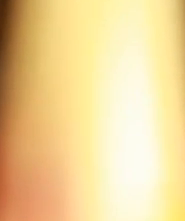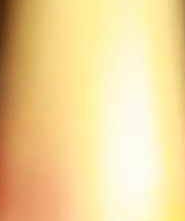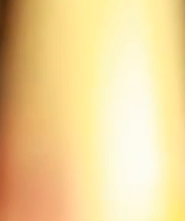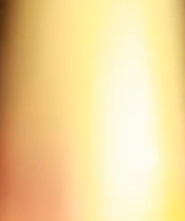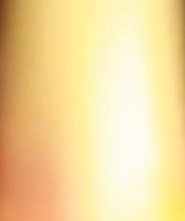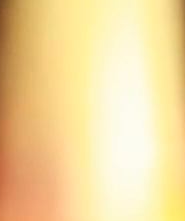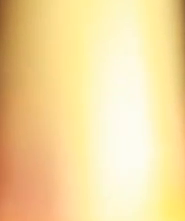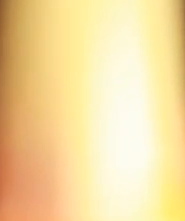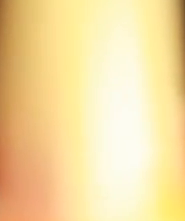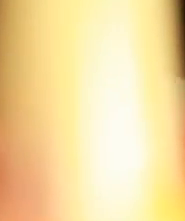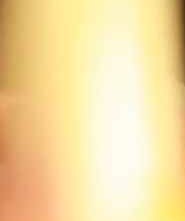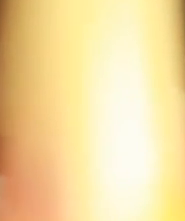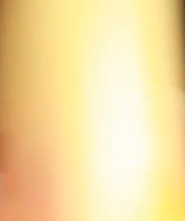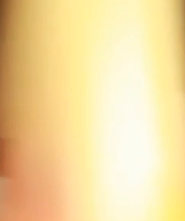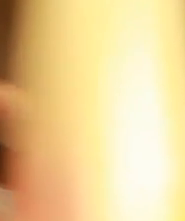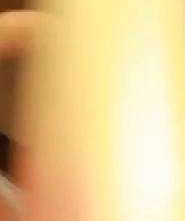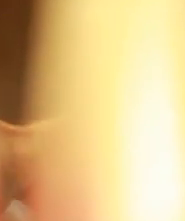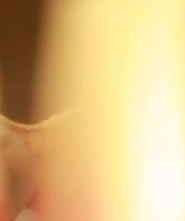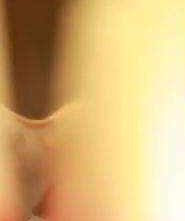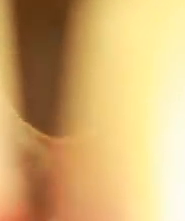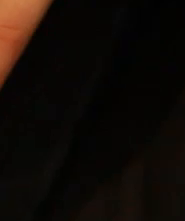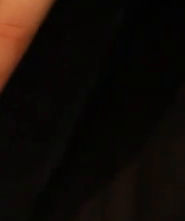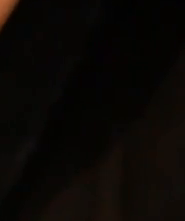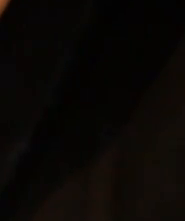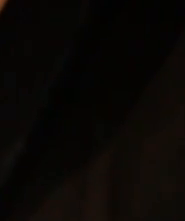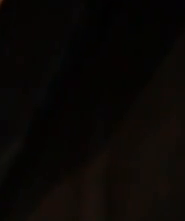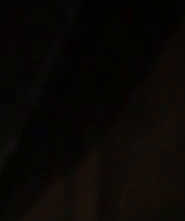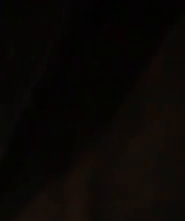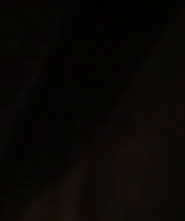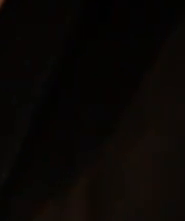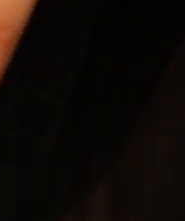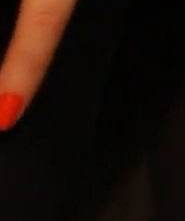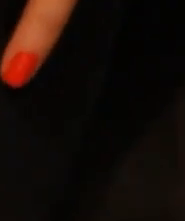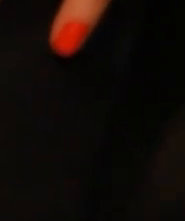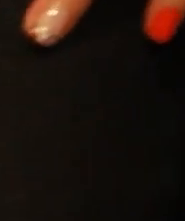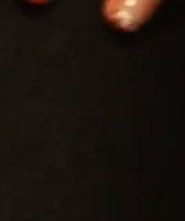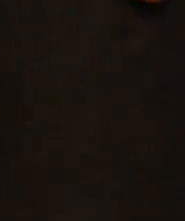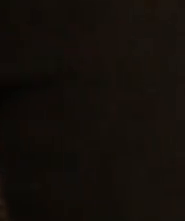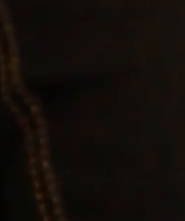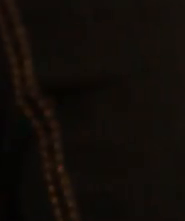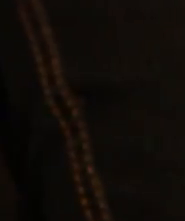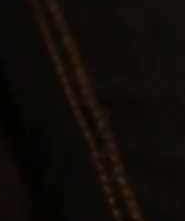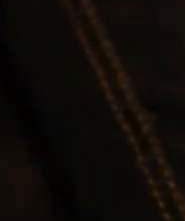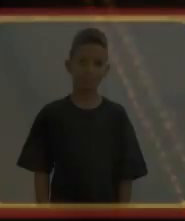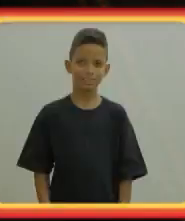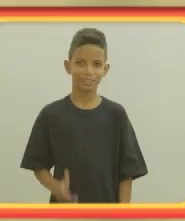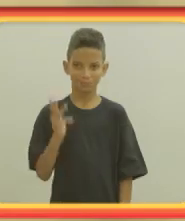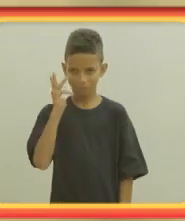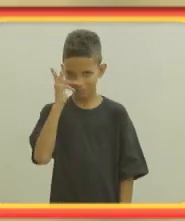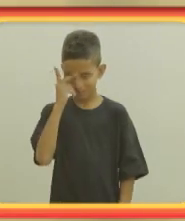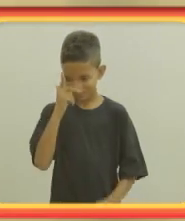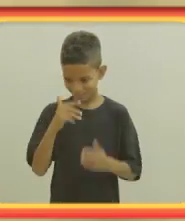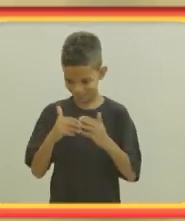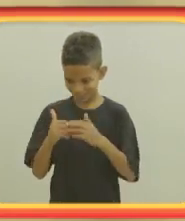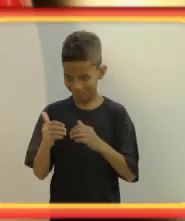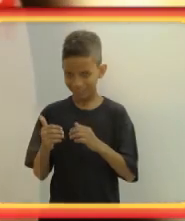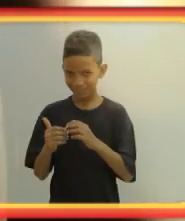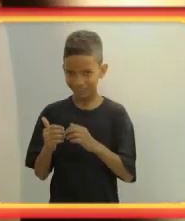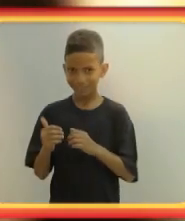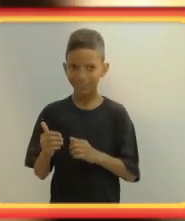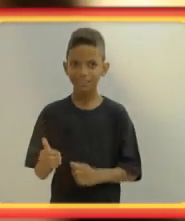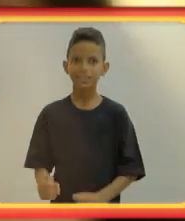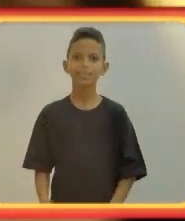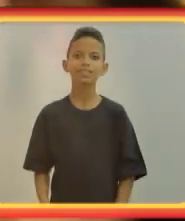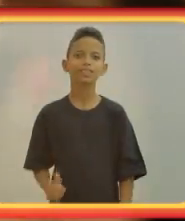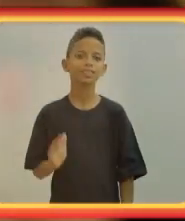Unhas finalizadas. A do dedo anelar está decorada com francesinha. Unha branca com desenho estampado na ponta. Ficou bonito.